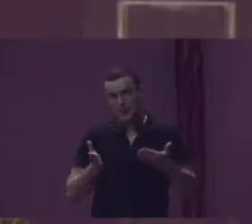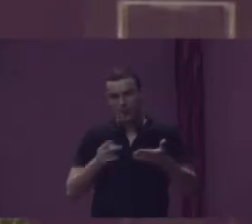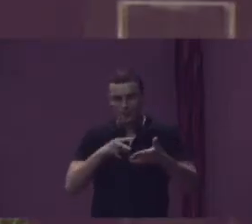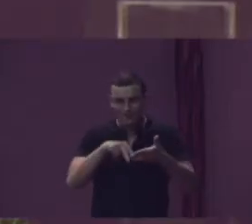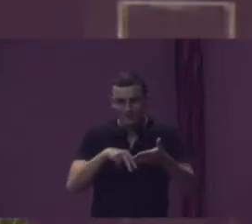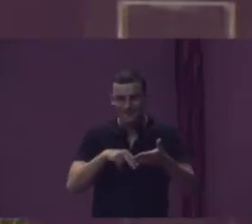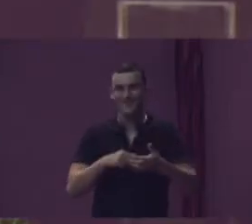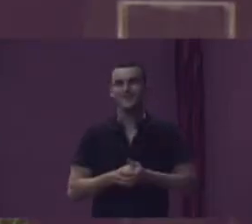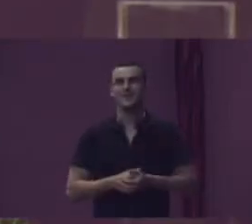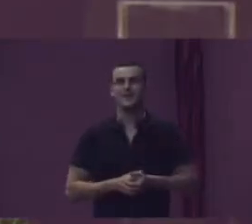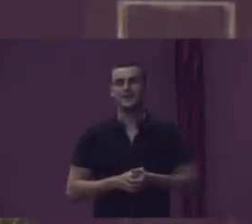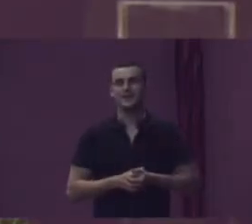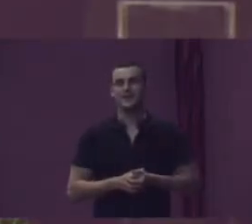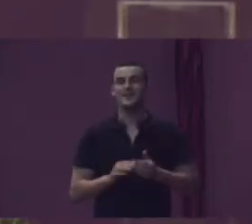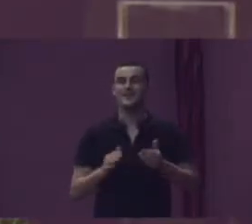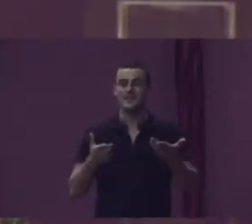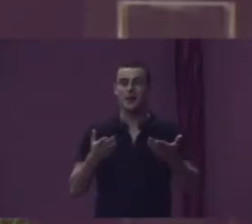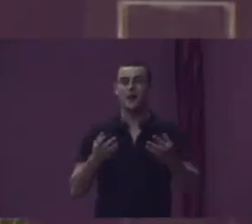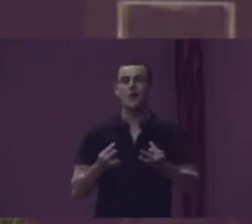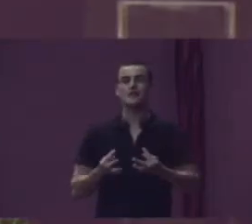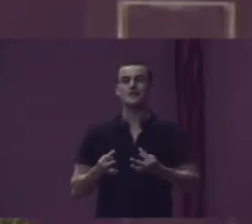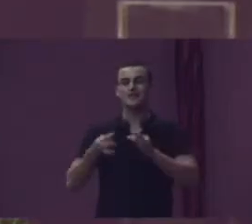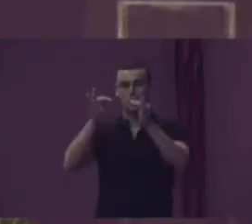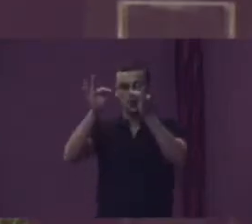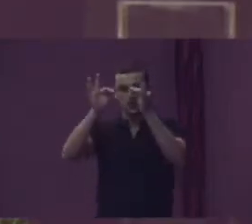Pelo uso da tecnologia cirúrgica, para a qual concorrem